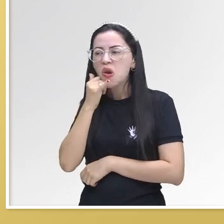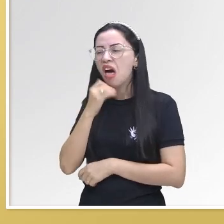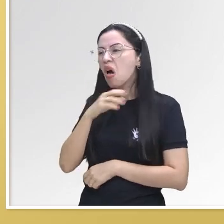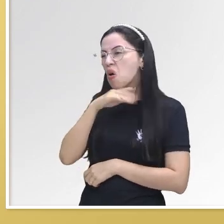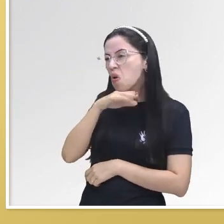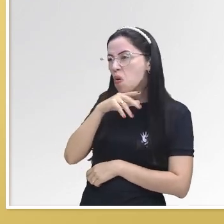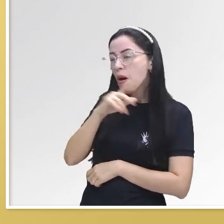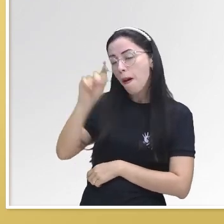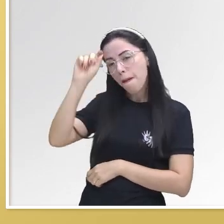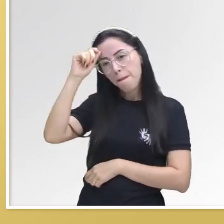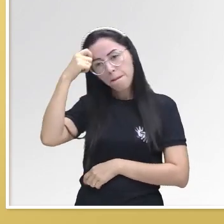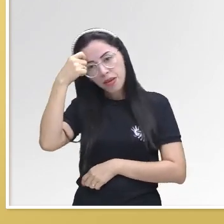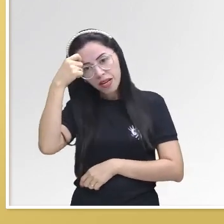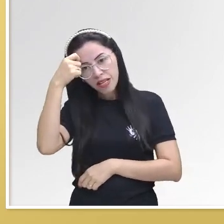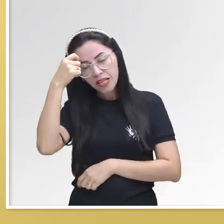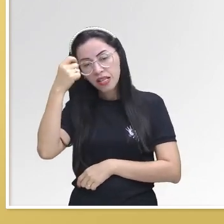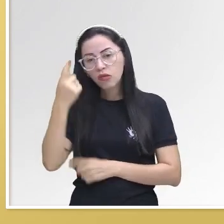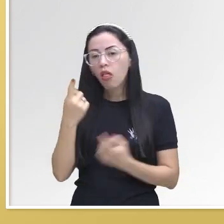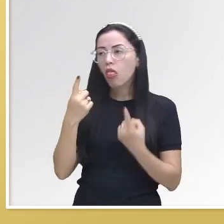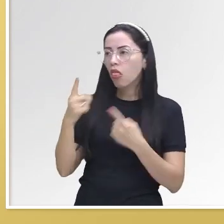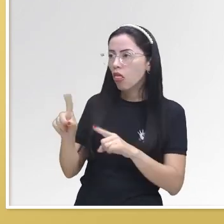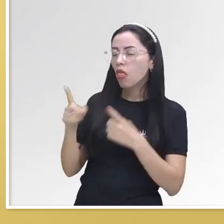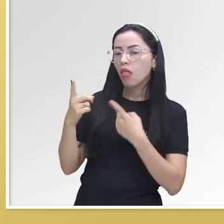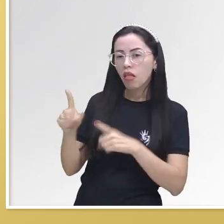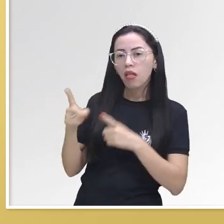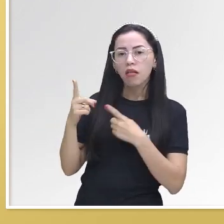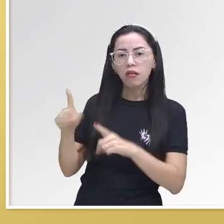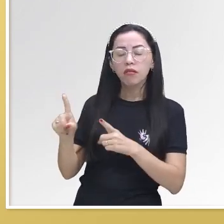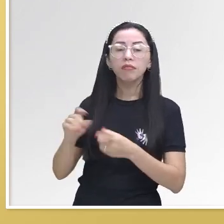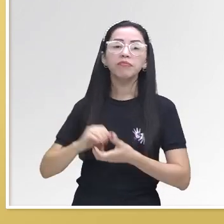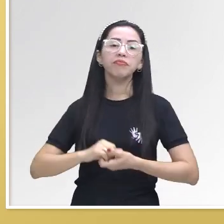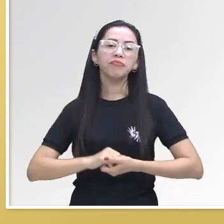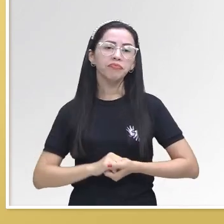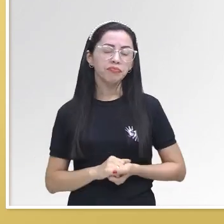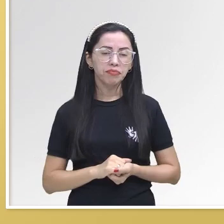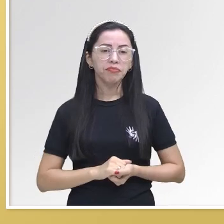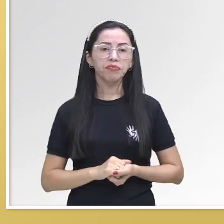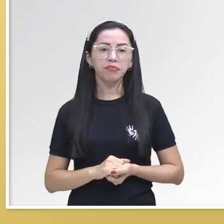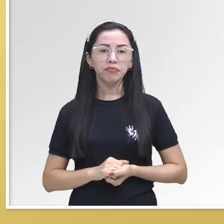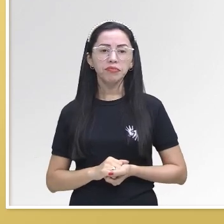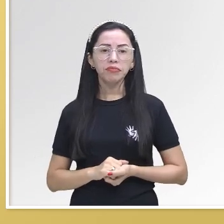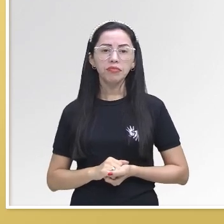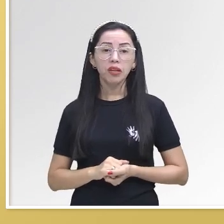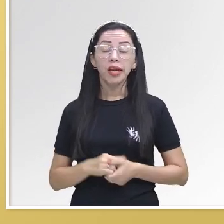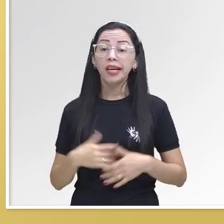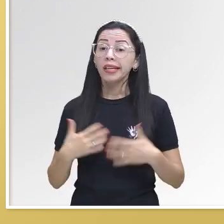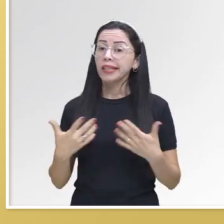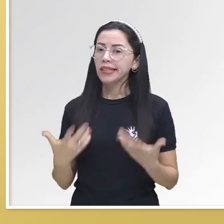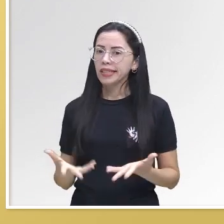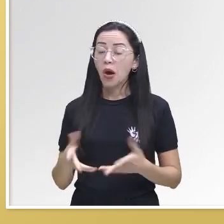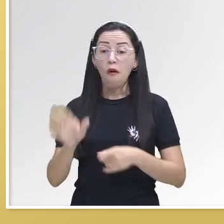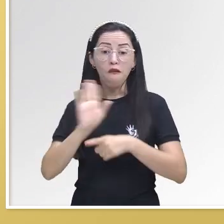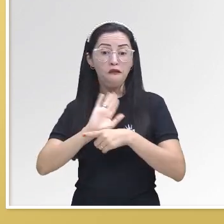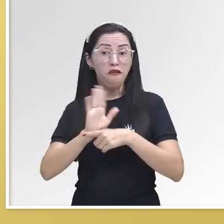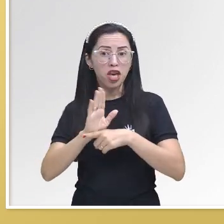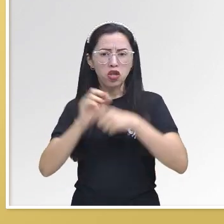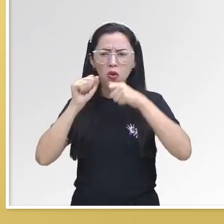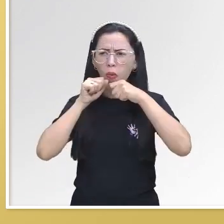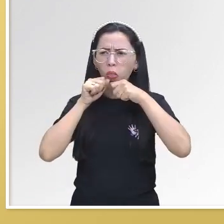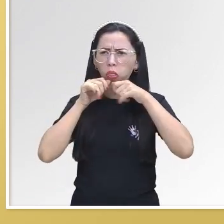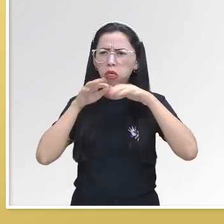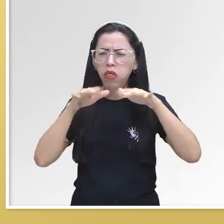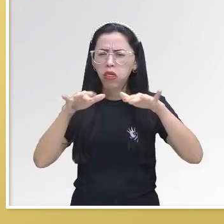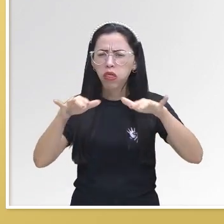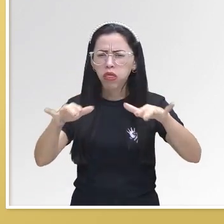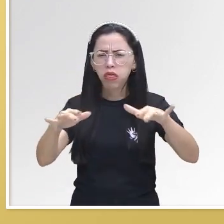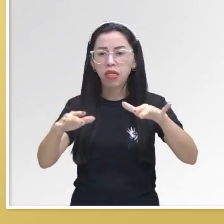lixo? É preto, dizem os ginastas em coro. Quando viram a repercussão negativa, os 4